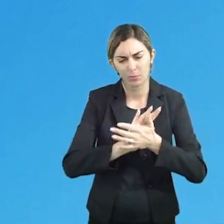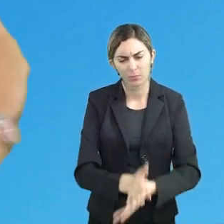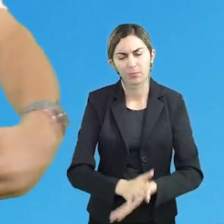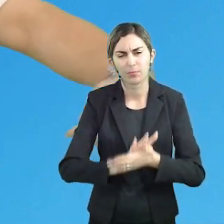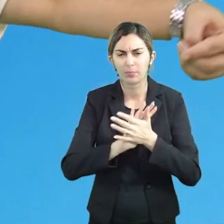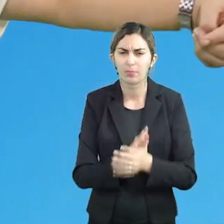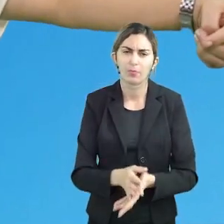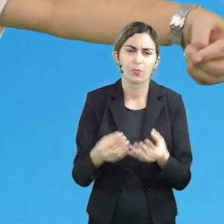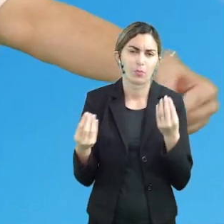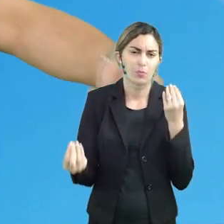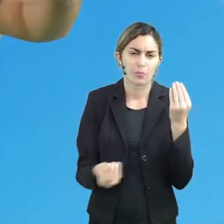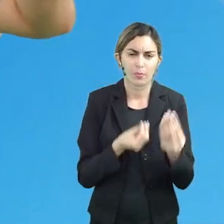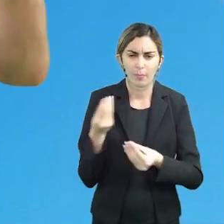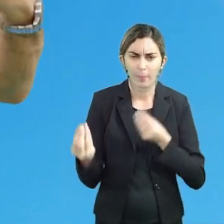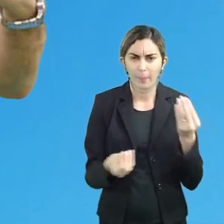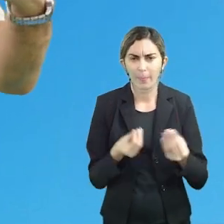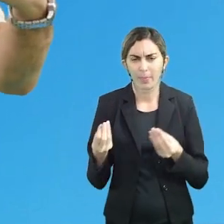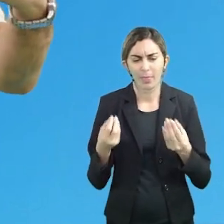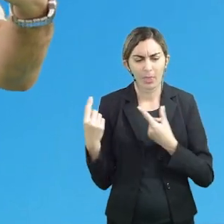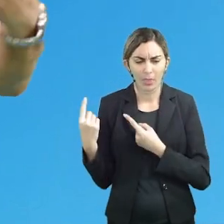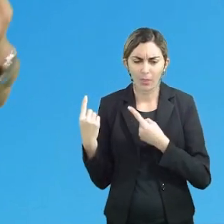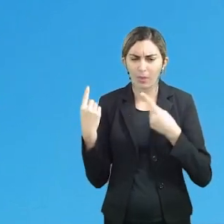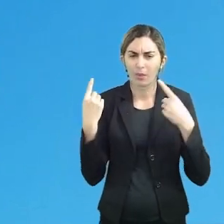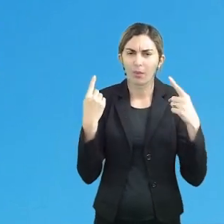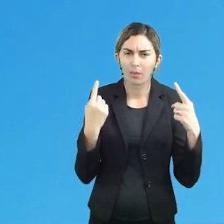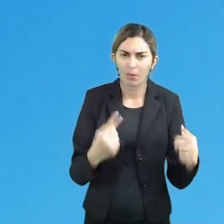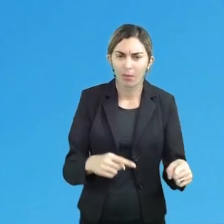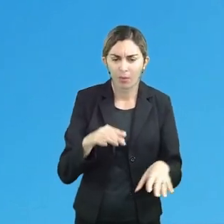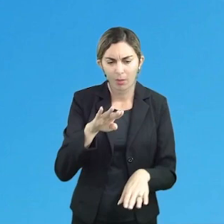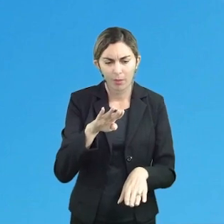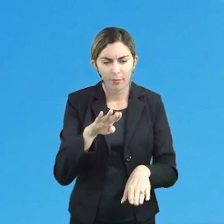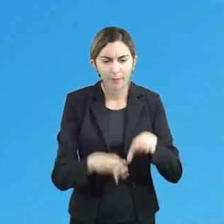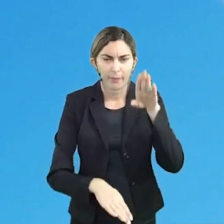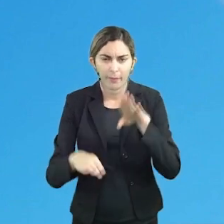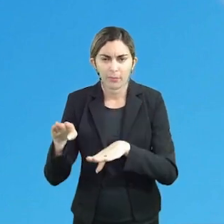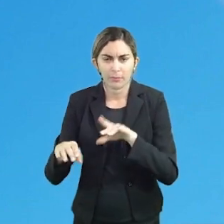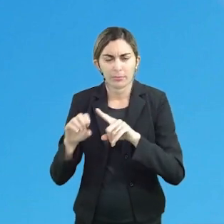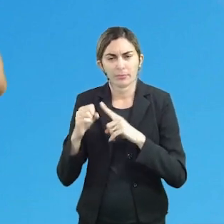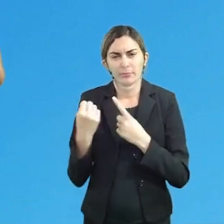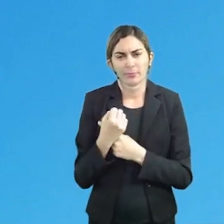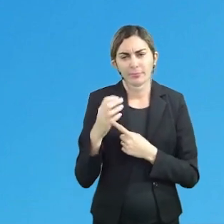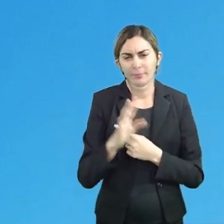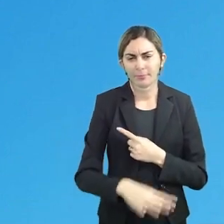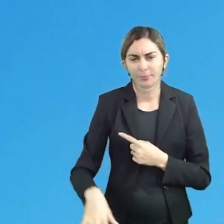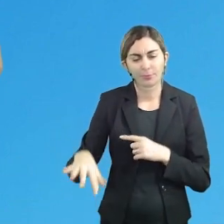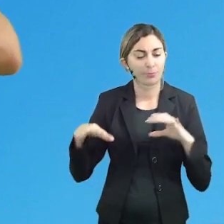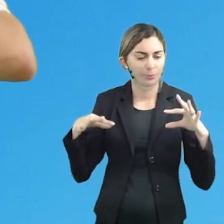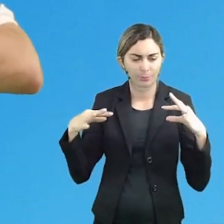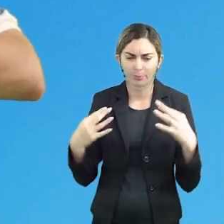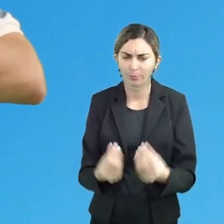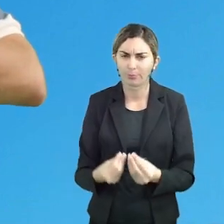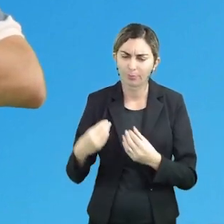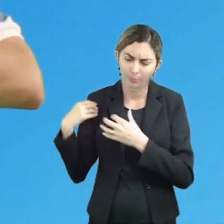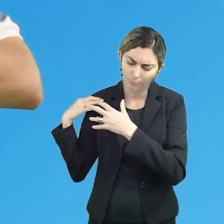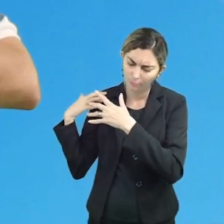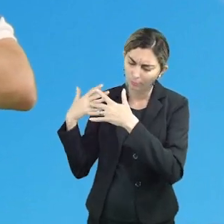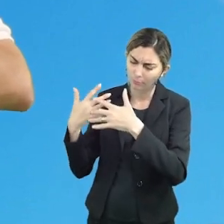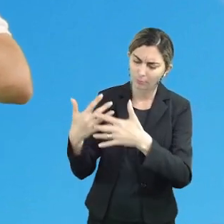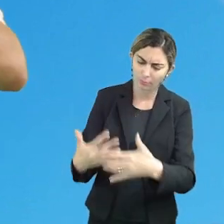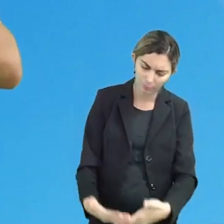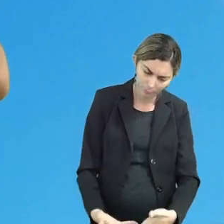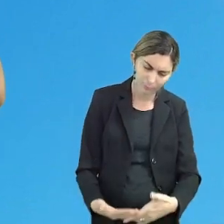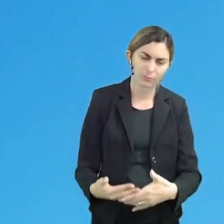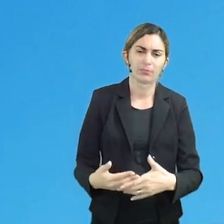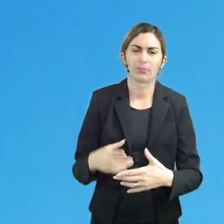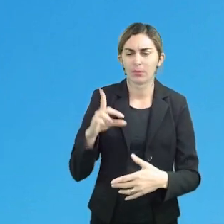como é que eu posso dizer? A questão contra a desigualdade social. Então, isso tudo permeia a